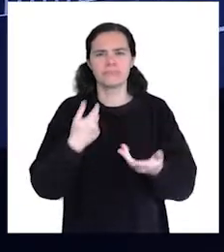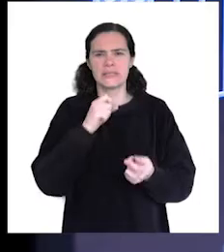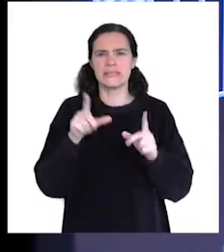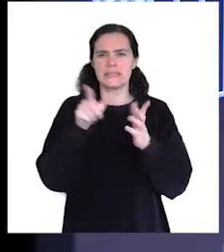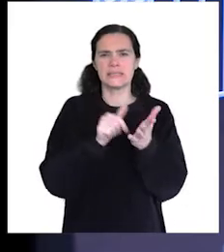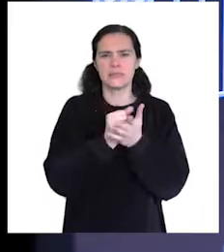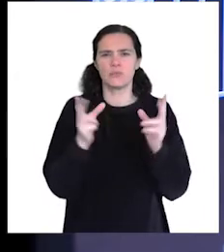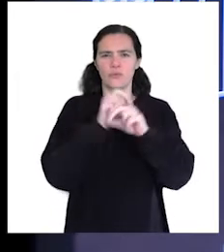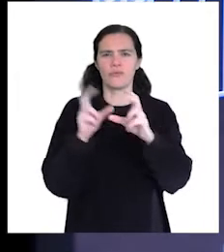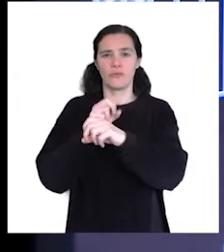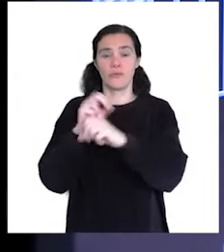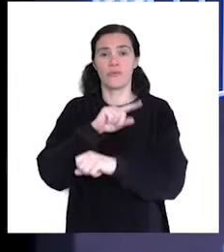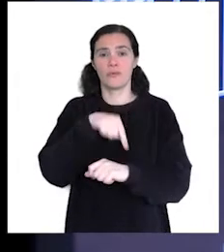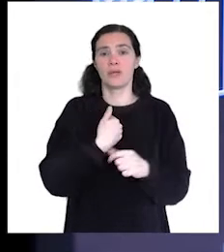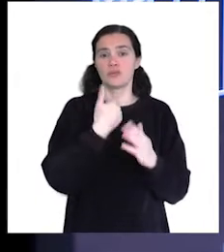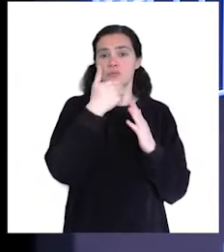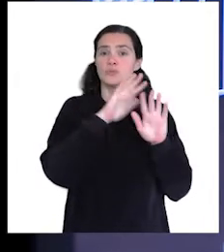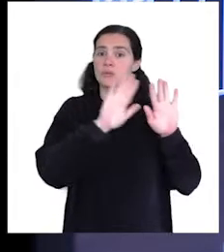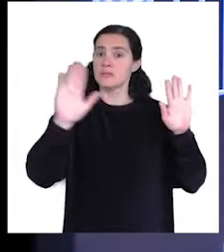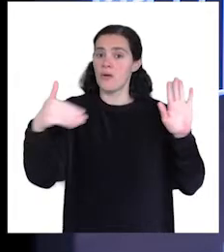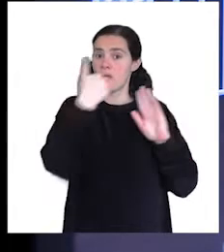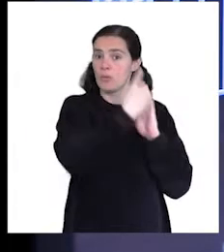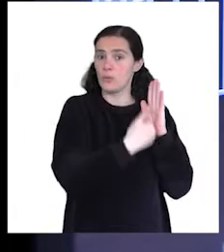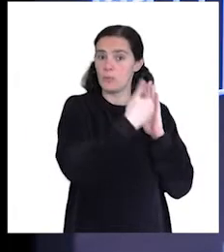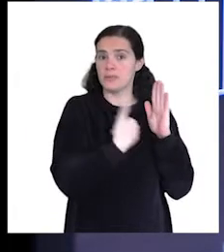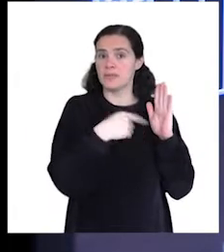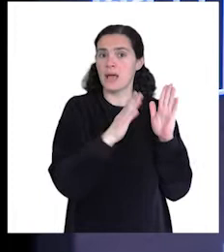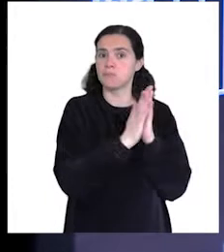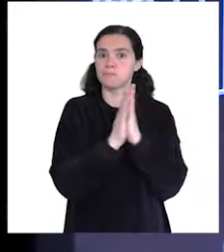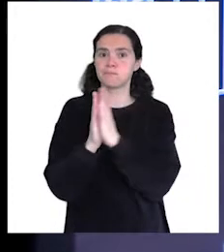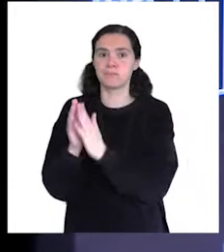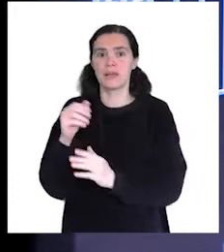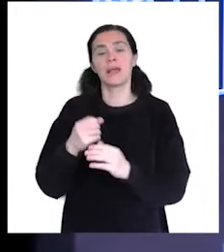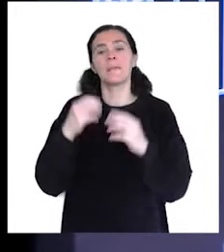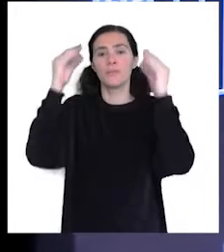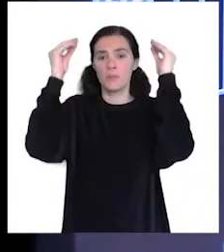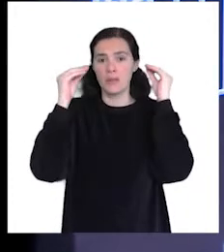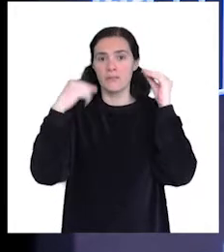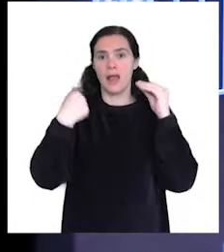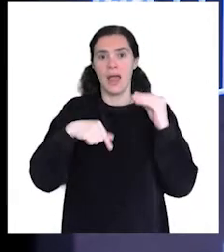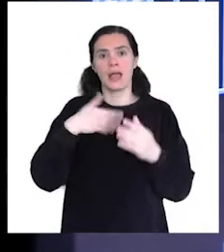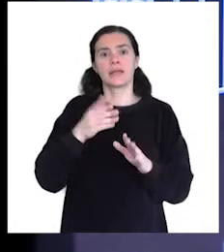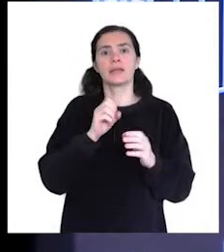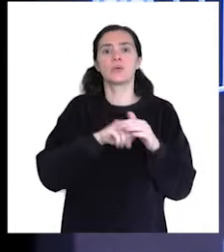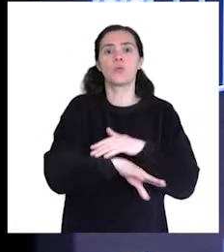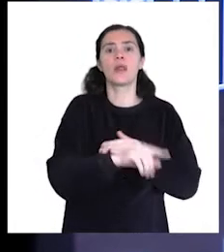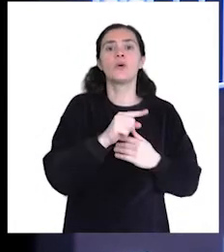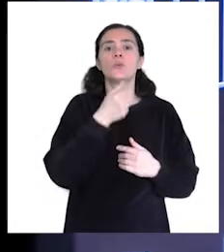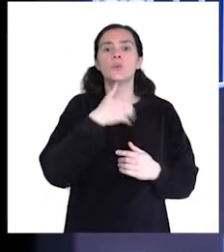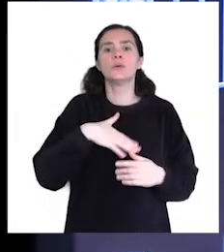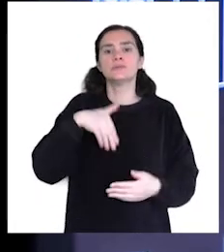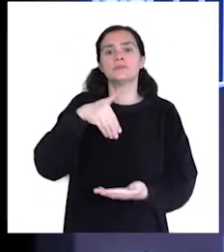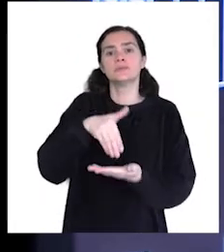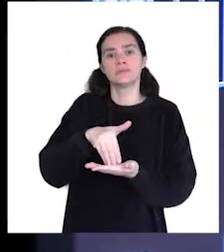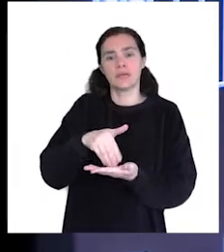renovada. A exposição dá a ver documentos que constituem o acervo Manuel de Oliveira, que está integralmente depositado na Fundação de